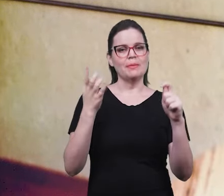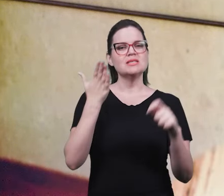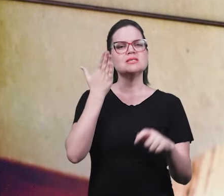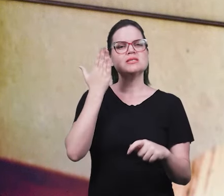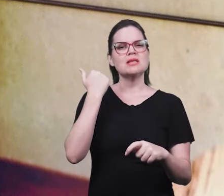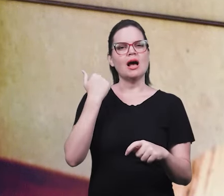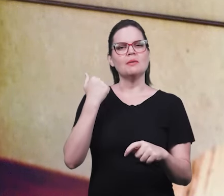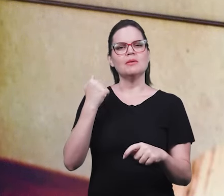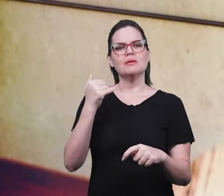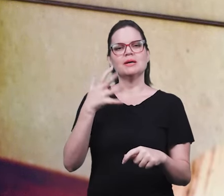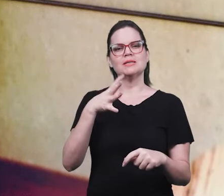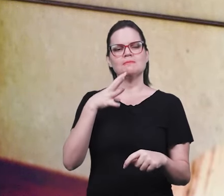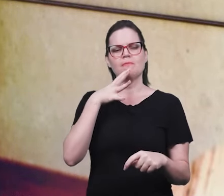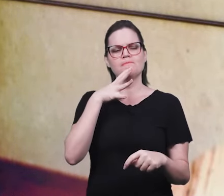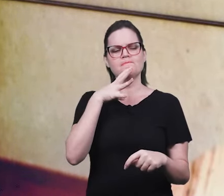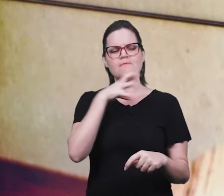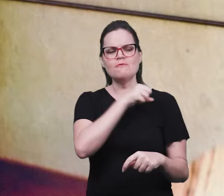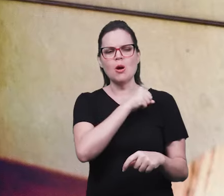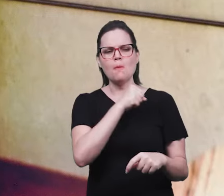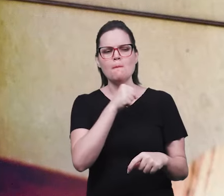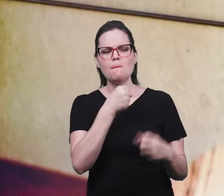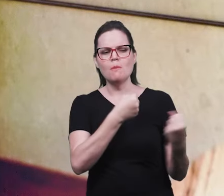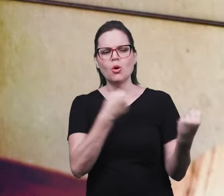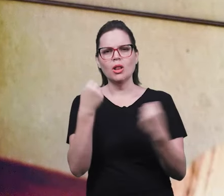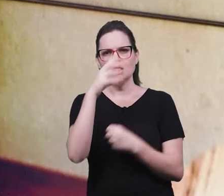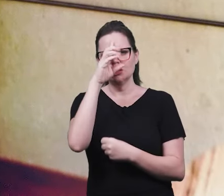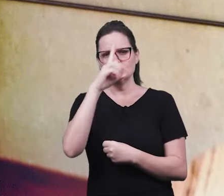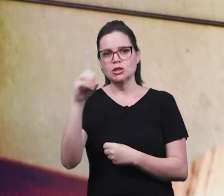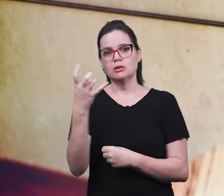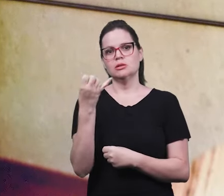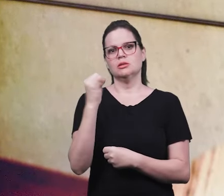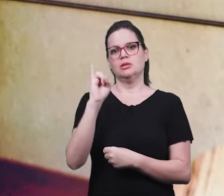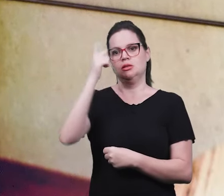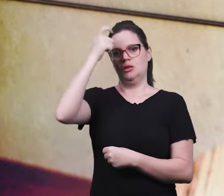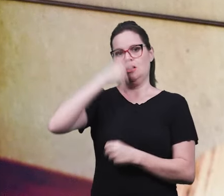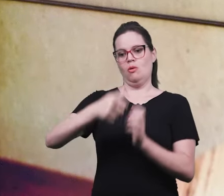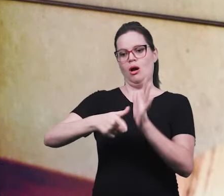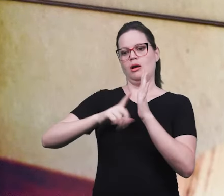pessoas, na teoria do poder de Deus, não vão entender.